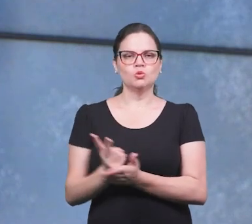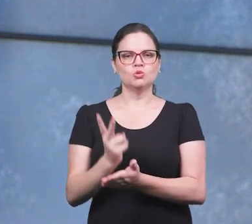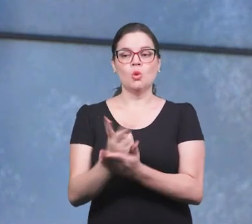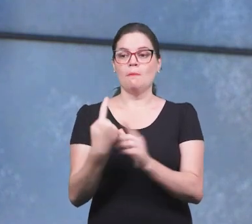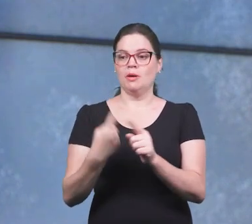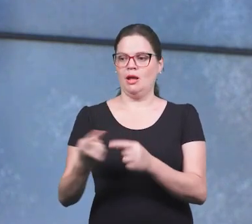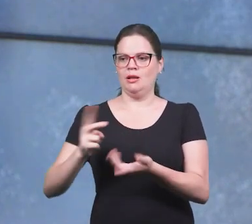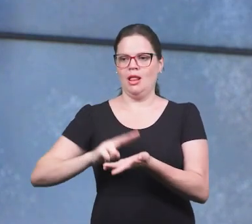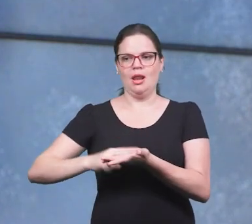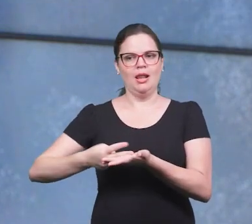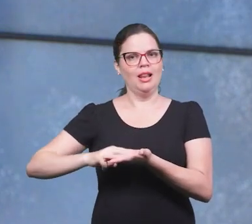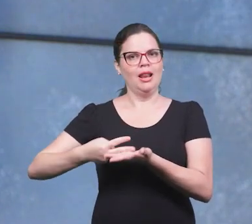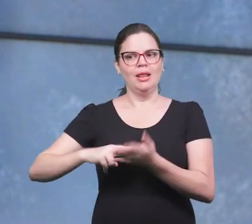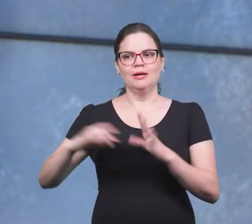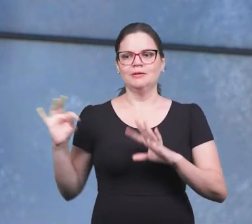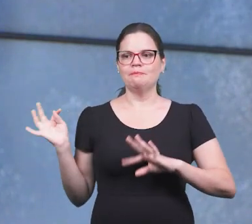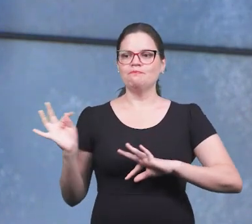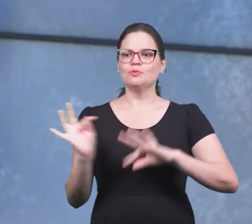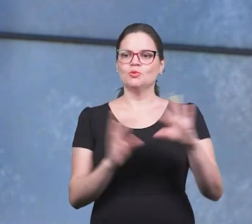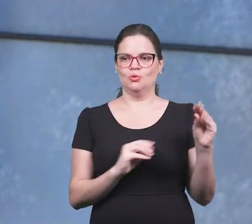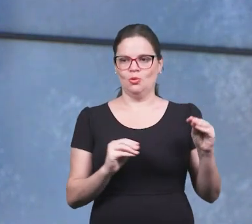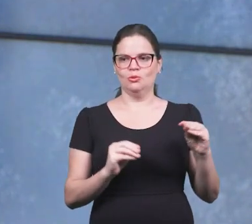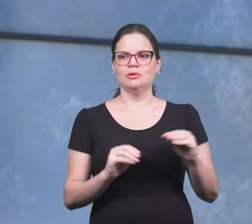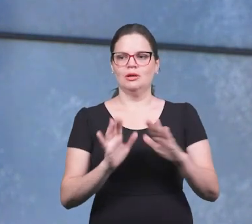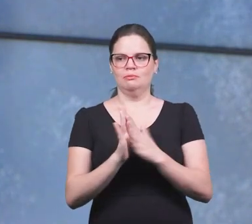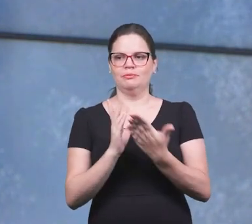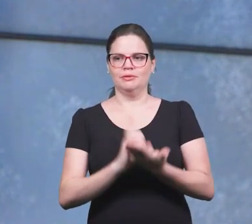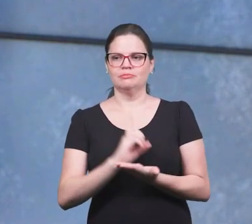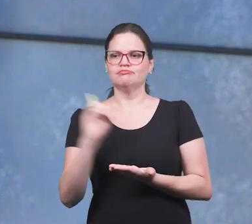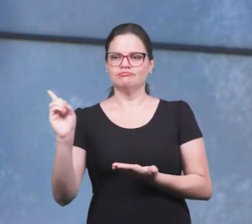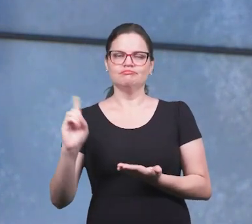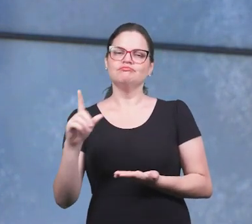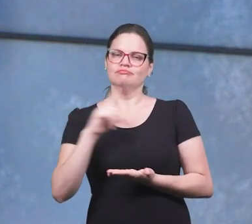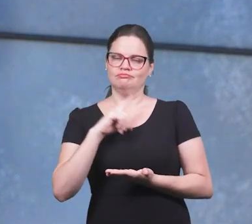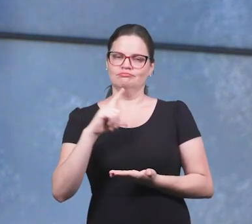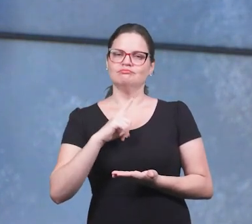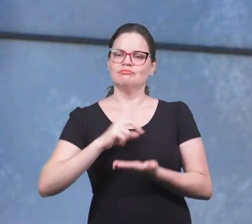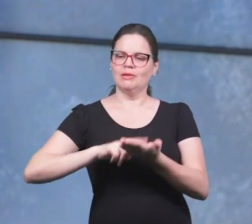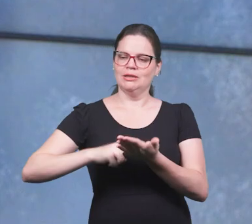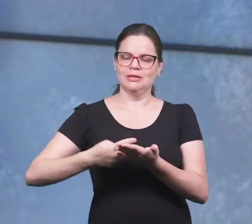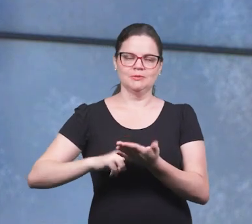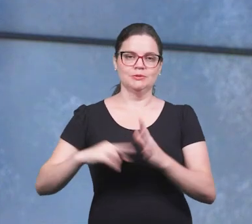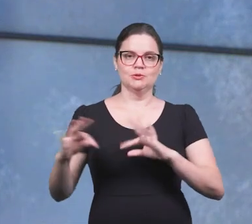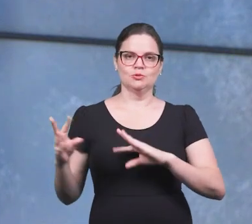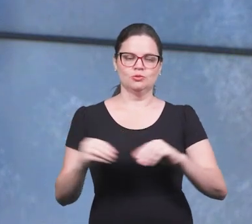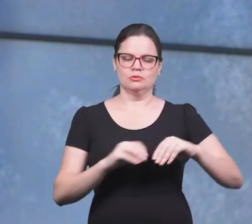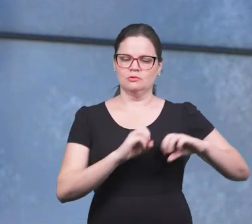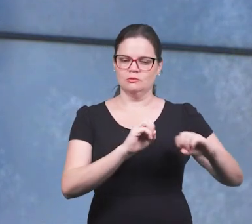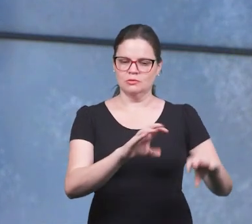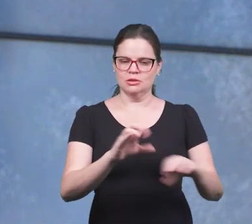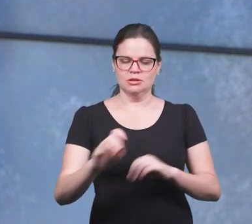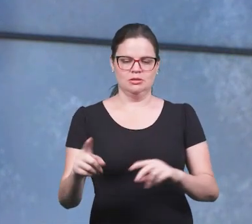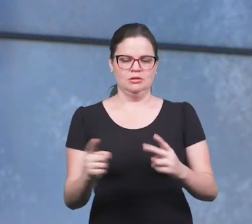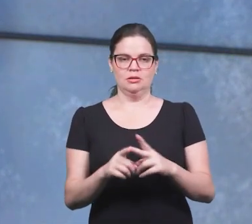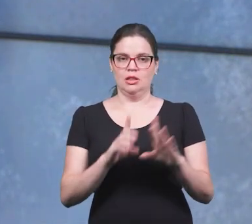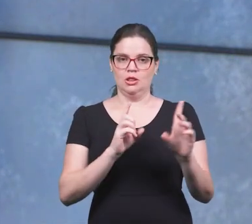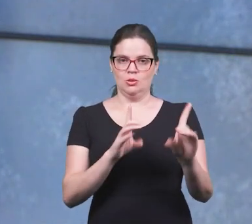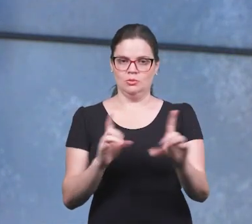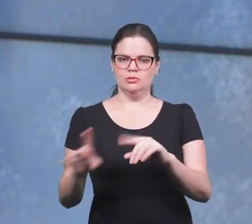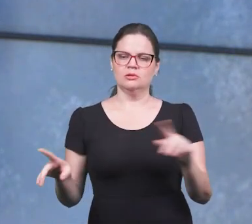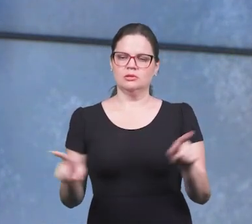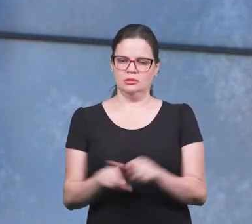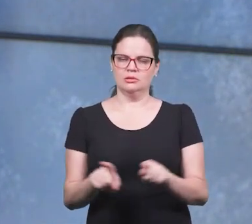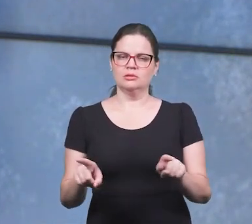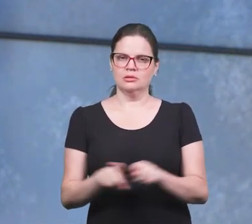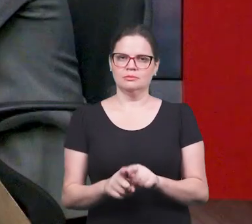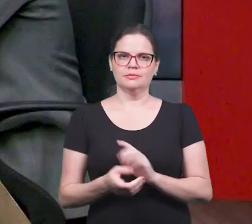toda a população ali, né, a palavra, os ensinos da palavra, a doutrina, né, e que nós iremos ver isso